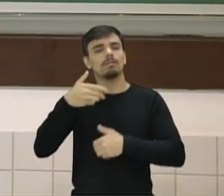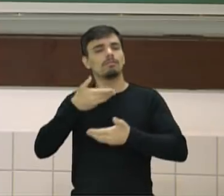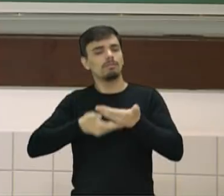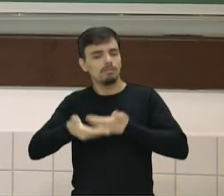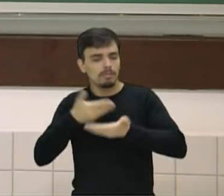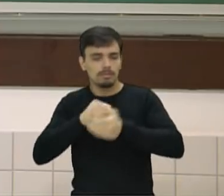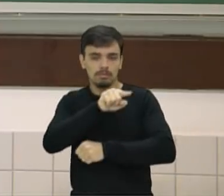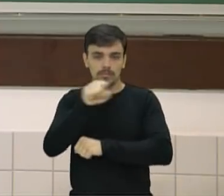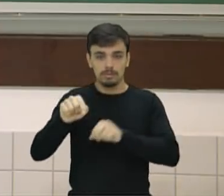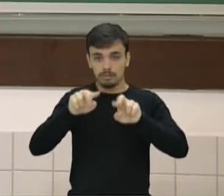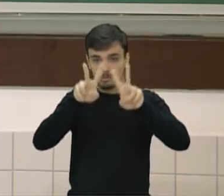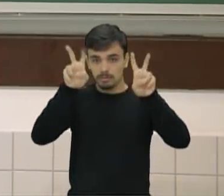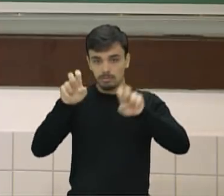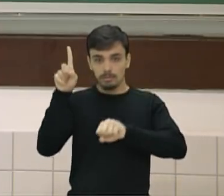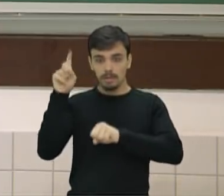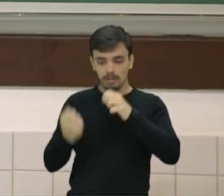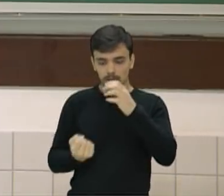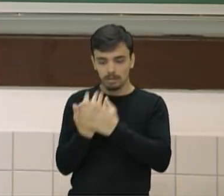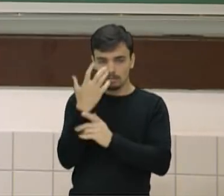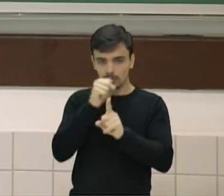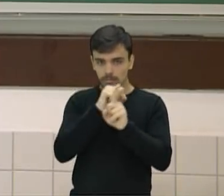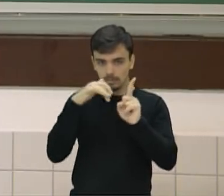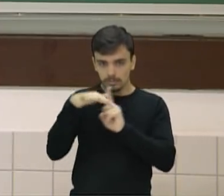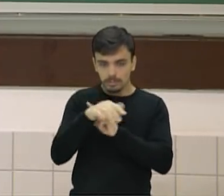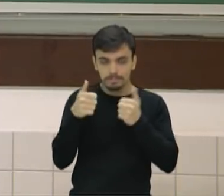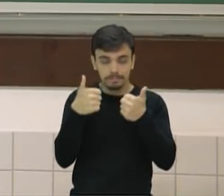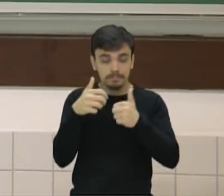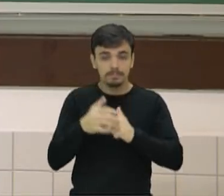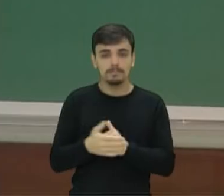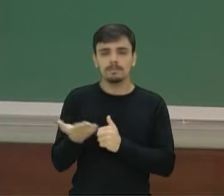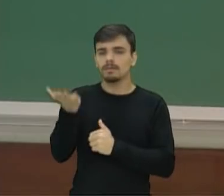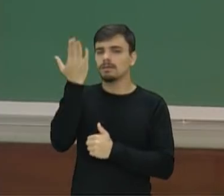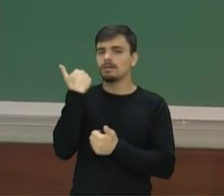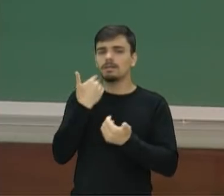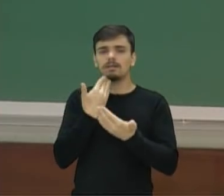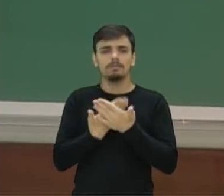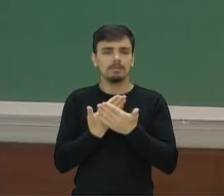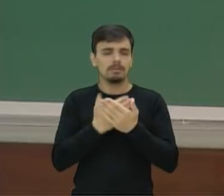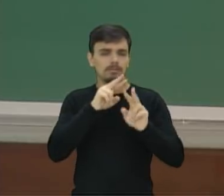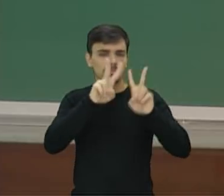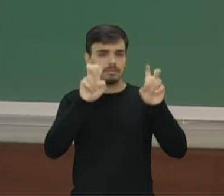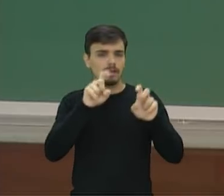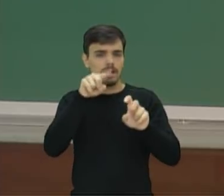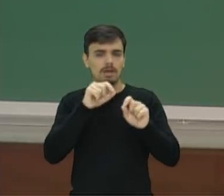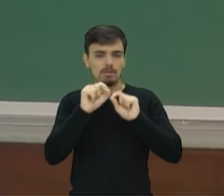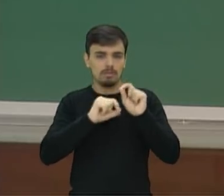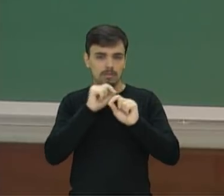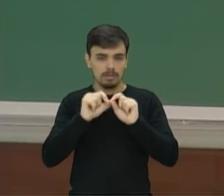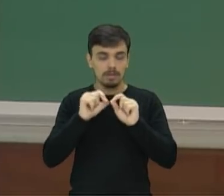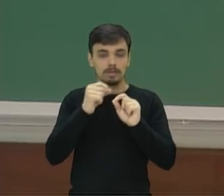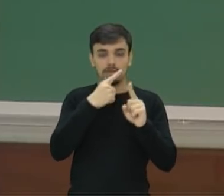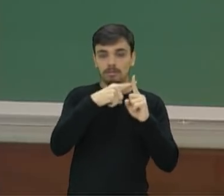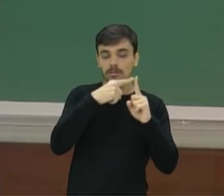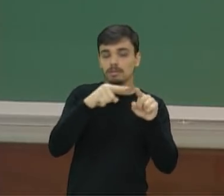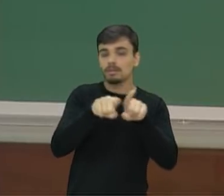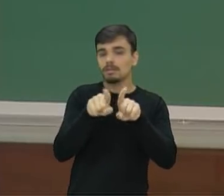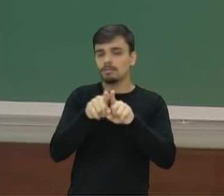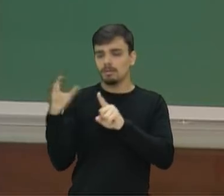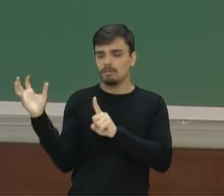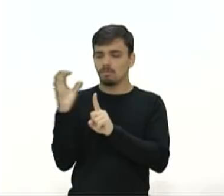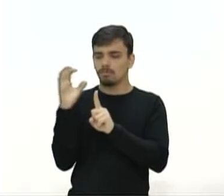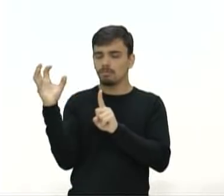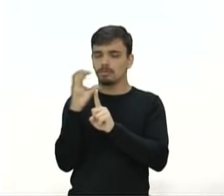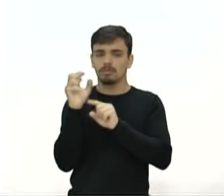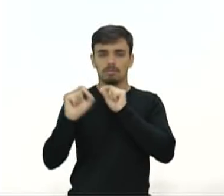um pouco sobre esse criador da sociologia. Nas aulas anteriores, vimos que o Durkheim ele é funcionalista, ele é influenciado